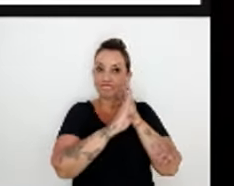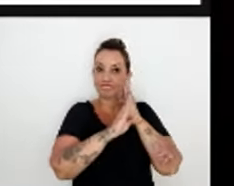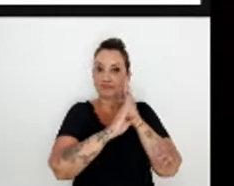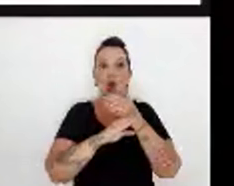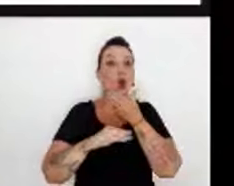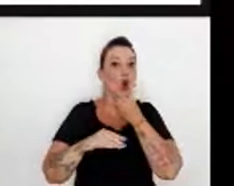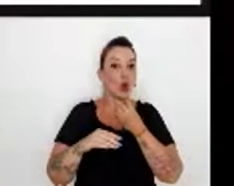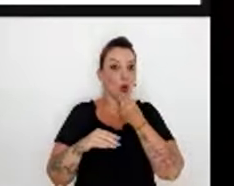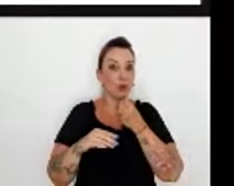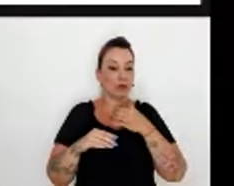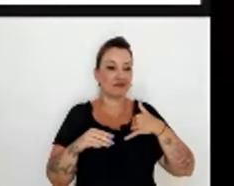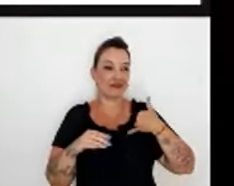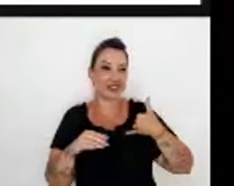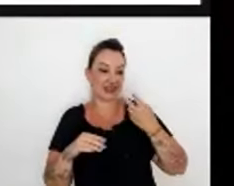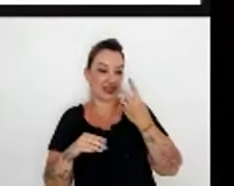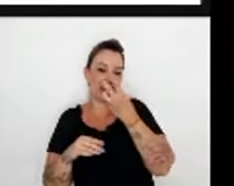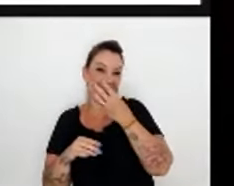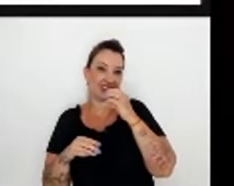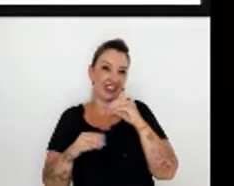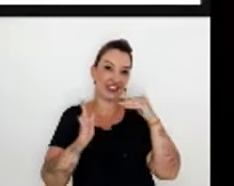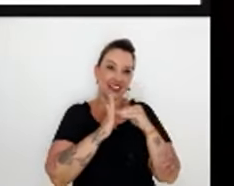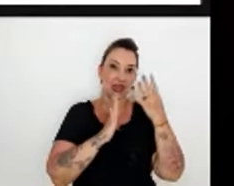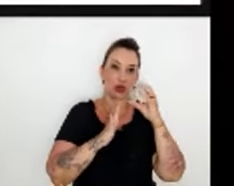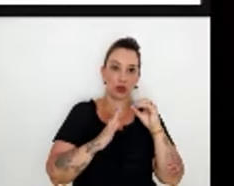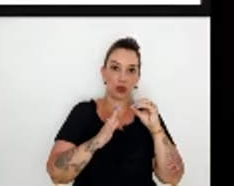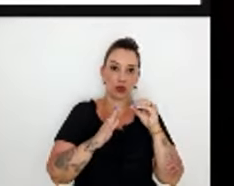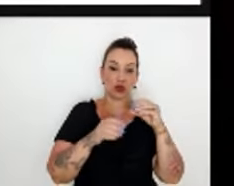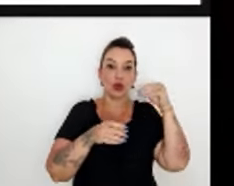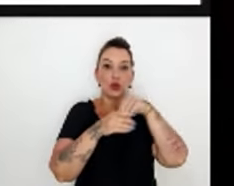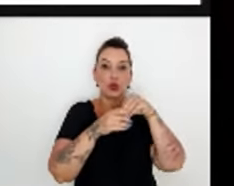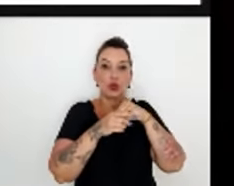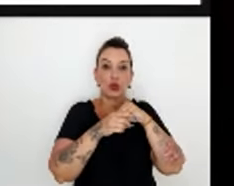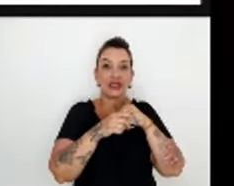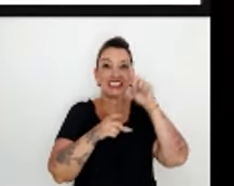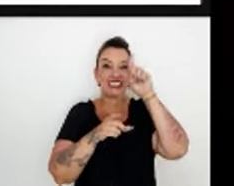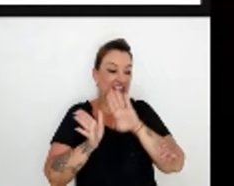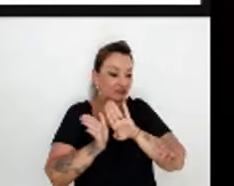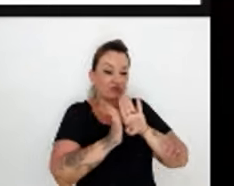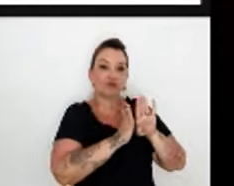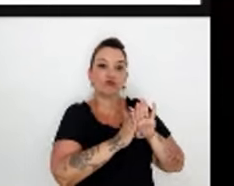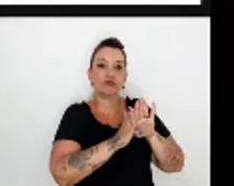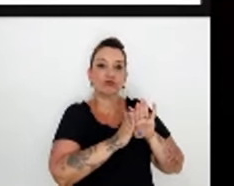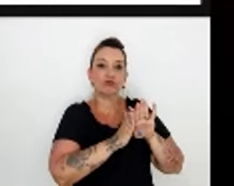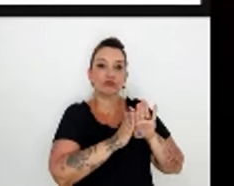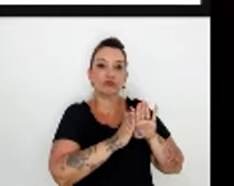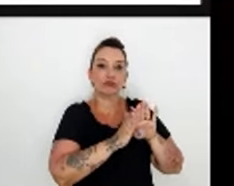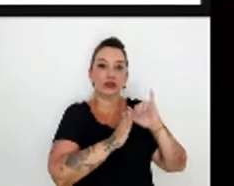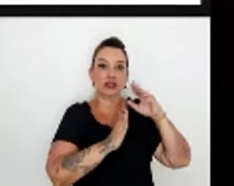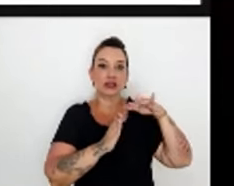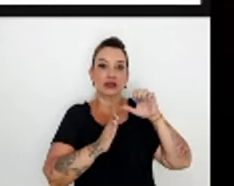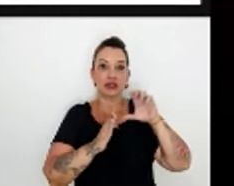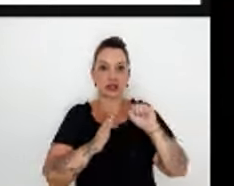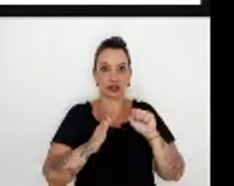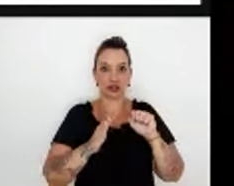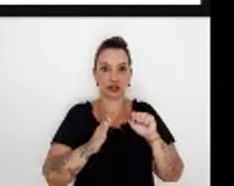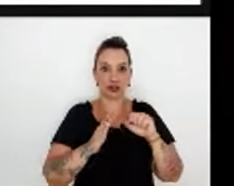entre 30 e 40 anos, ligados a grupos de extrema-direita e incels, que são celibatários